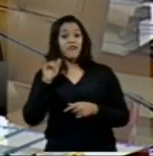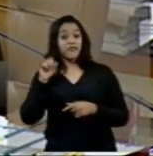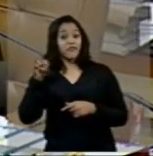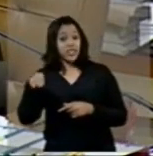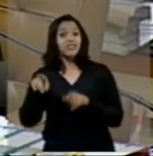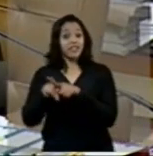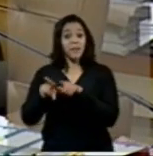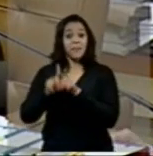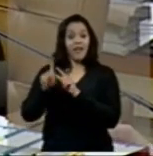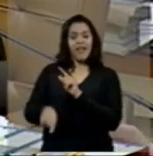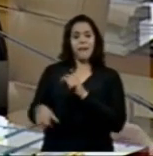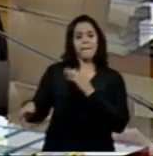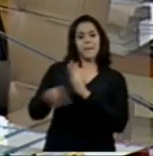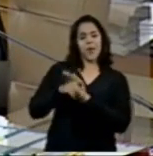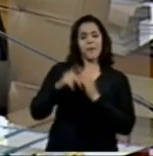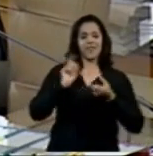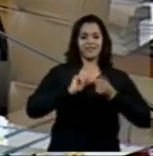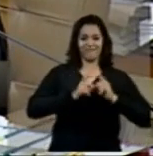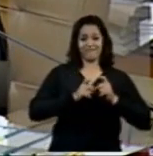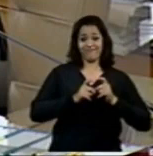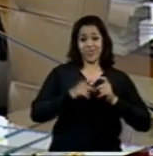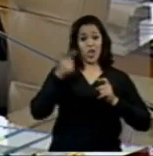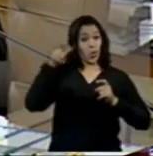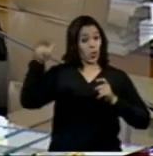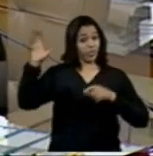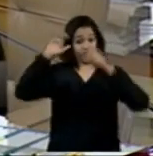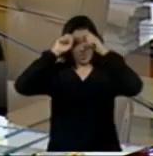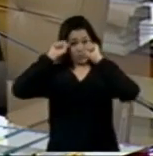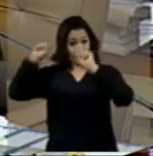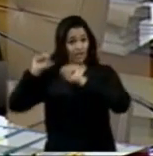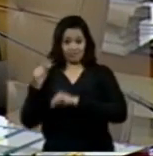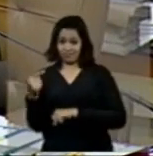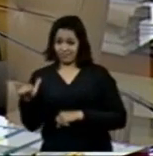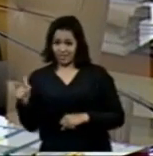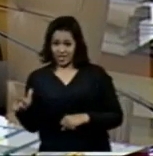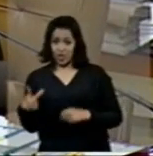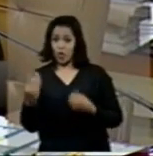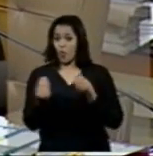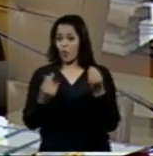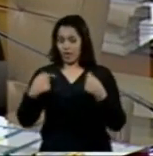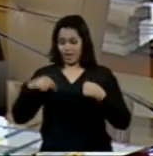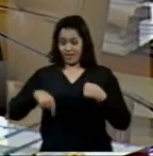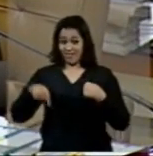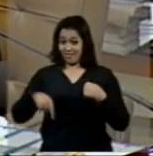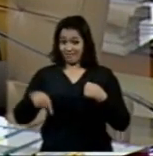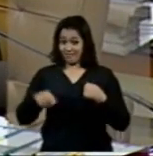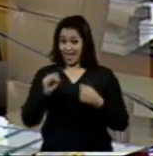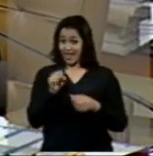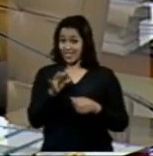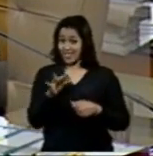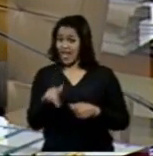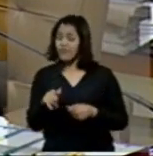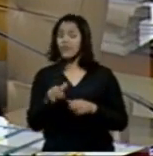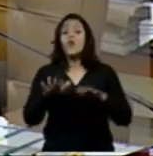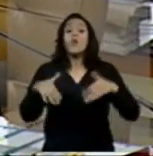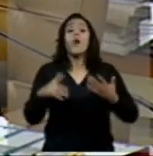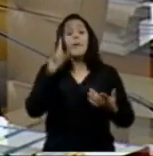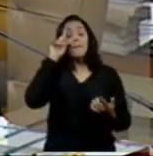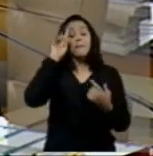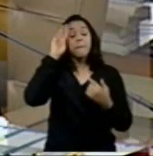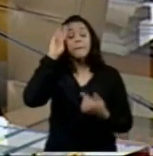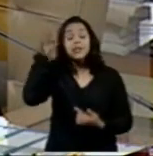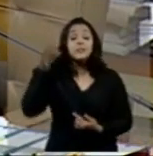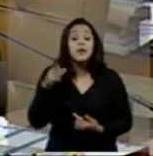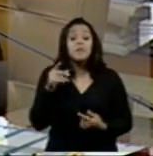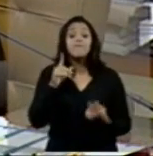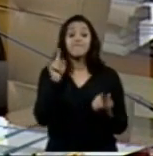atividade administrativa, coisa que os outros tribunais não têm. Os outros tribunais, como o nosso, têm como atividade fim a atividade